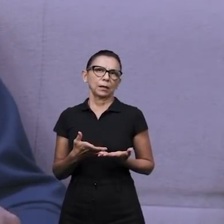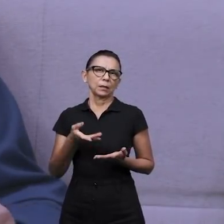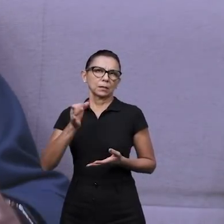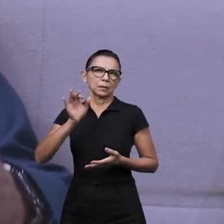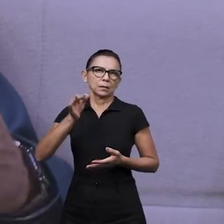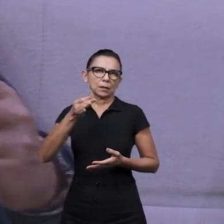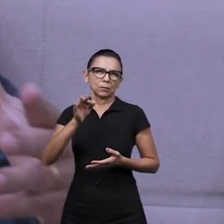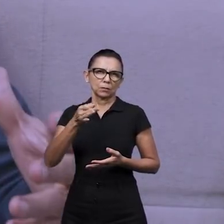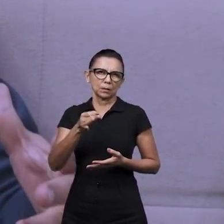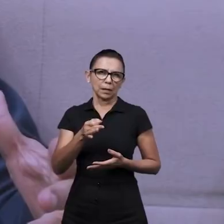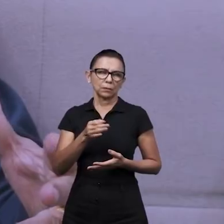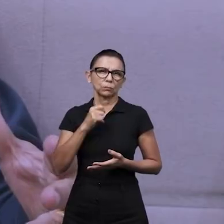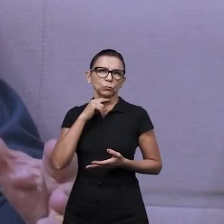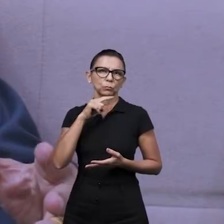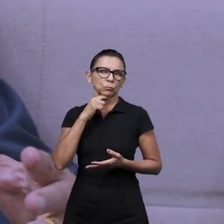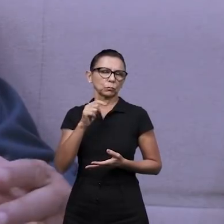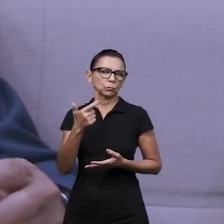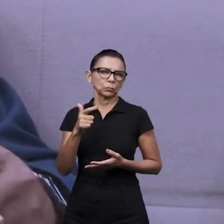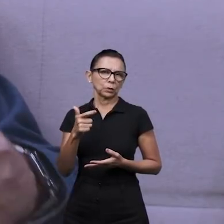sermos impelidos,